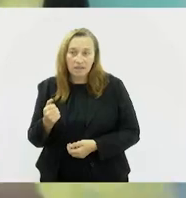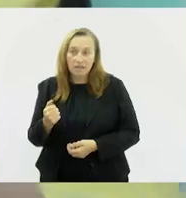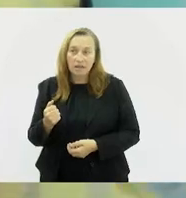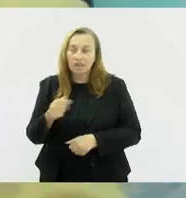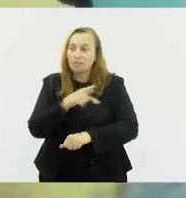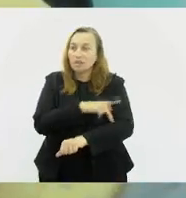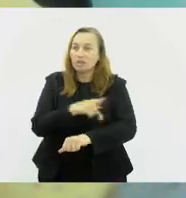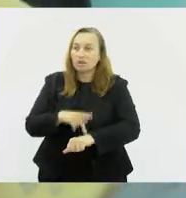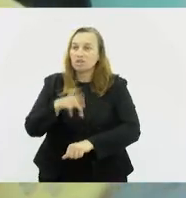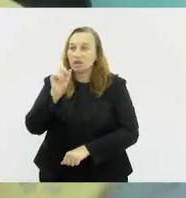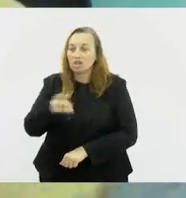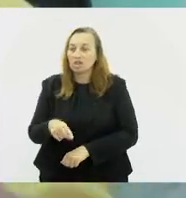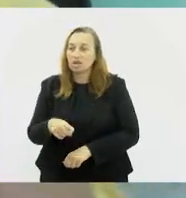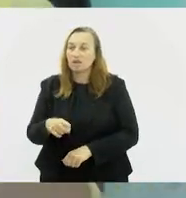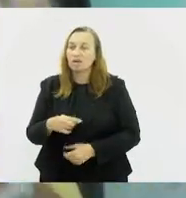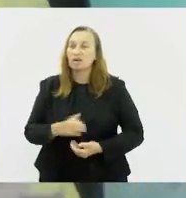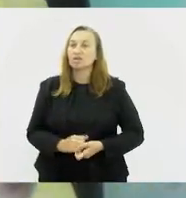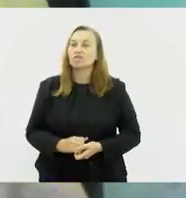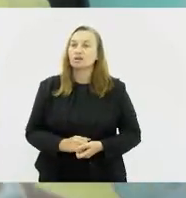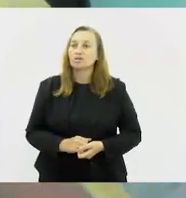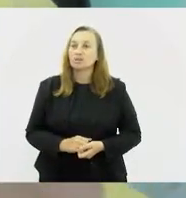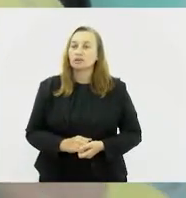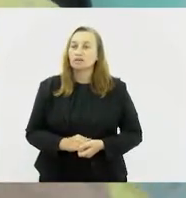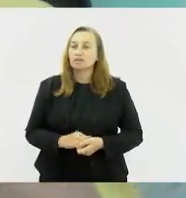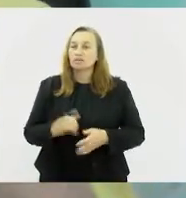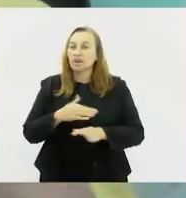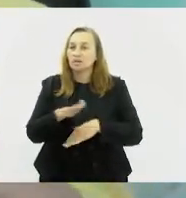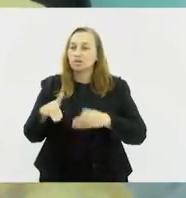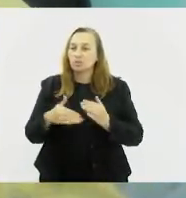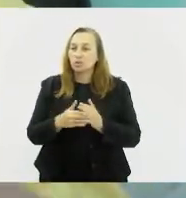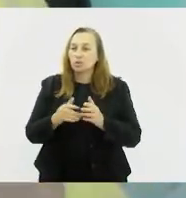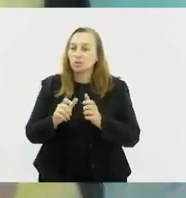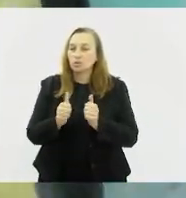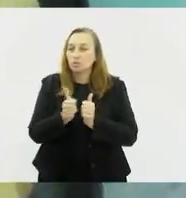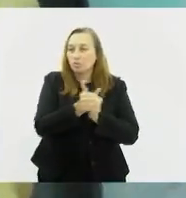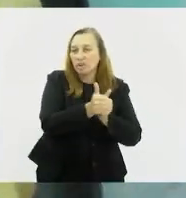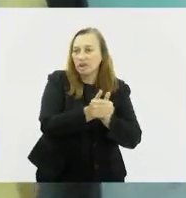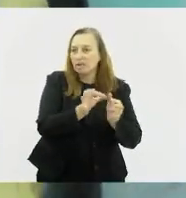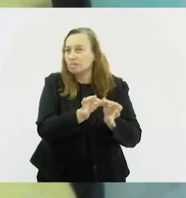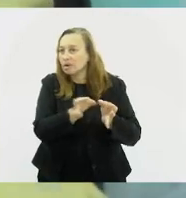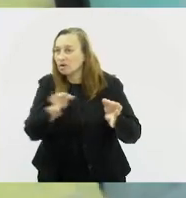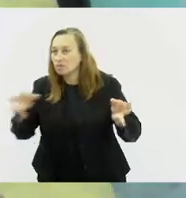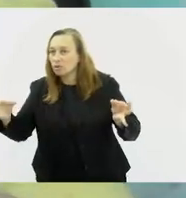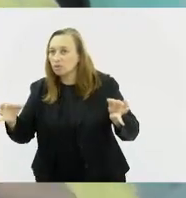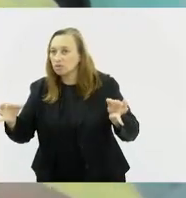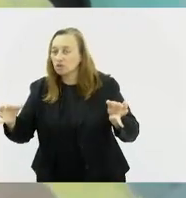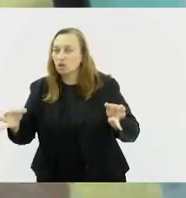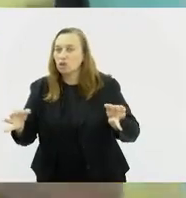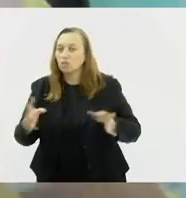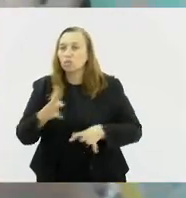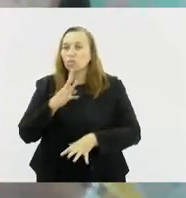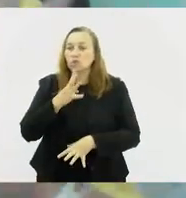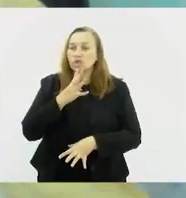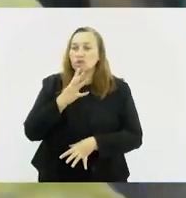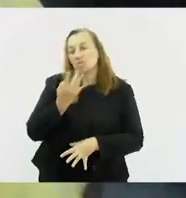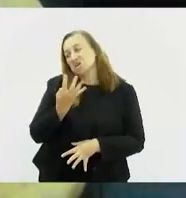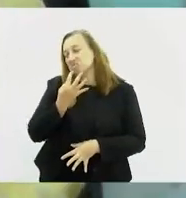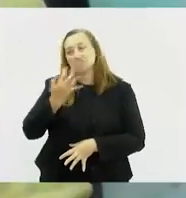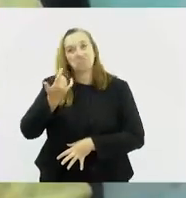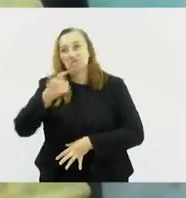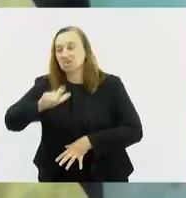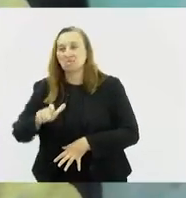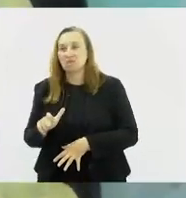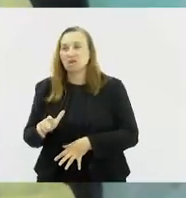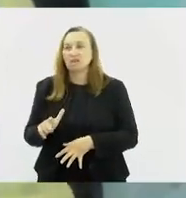é do próximo para o distante, do conhecido para o desconhecido. Ninguém ama o desconhecido.